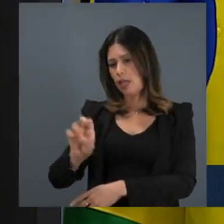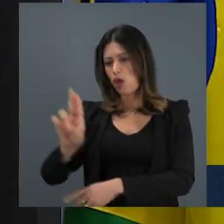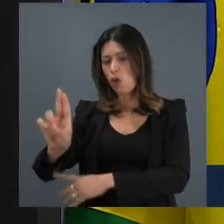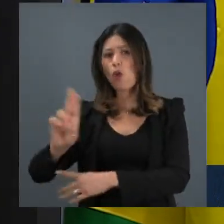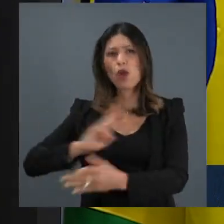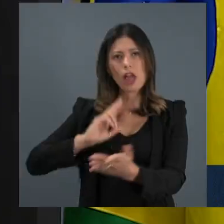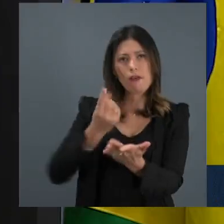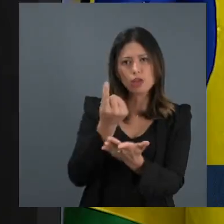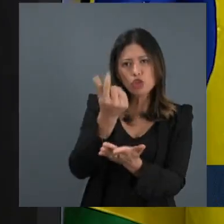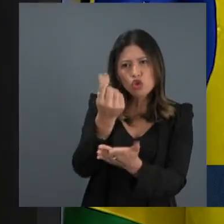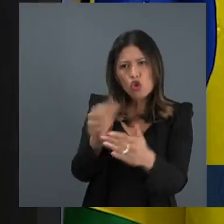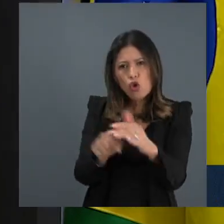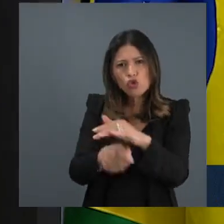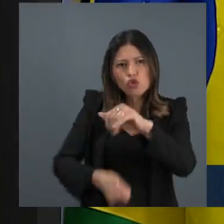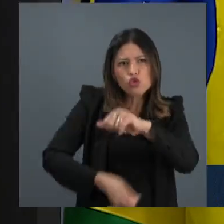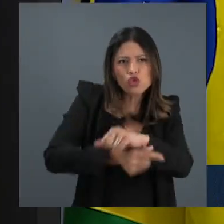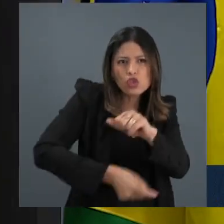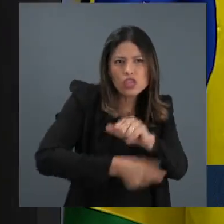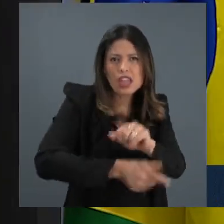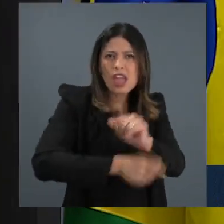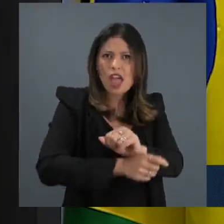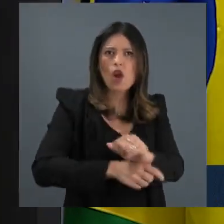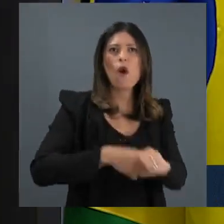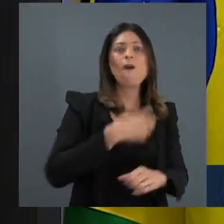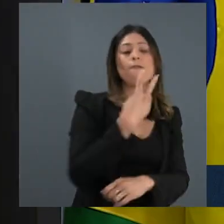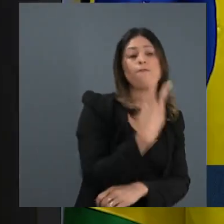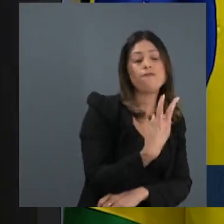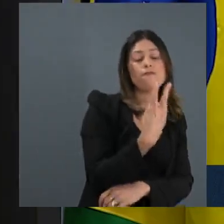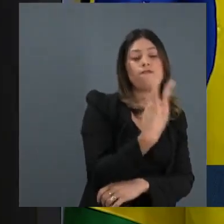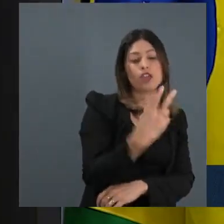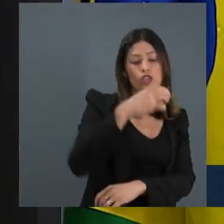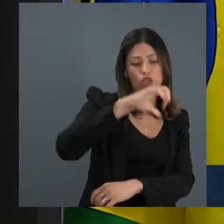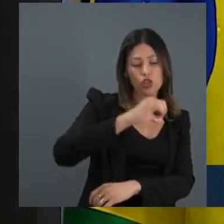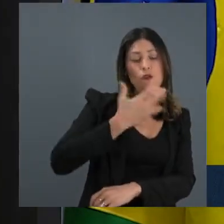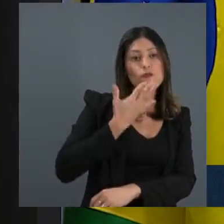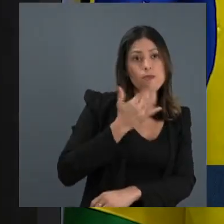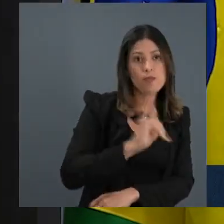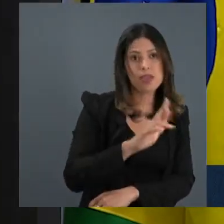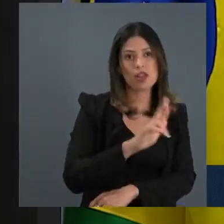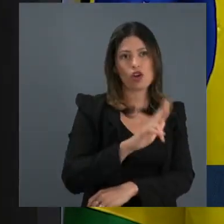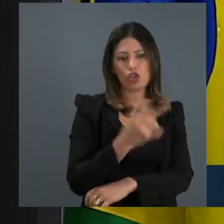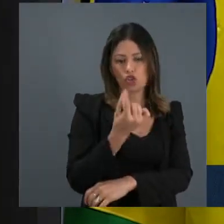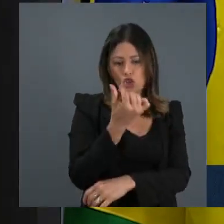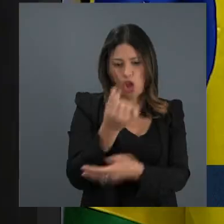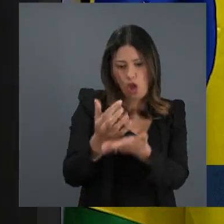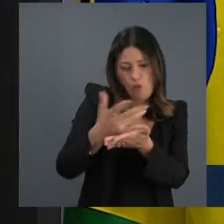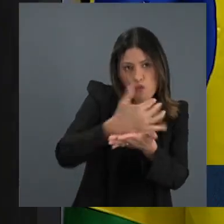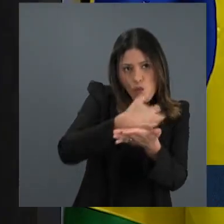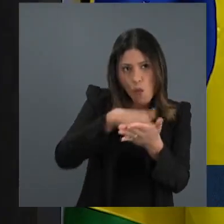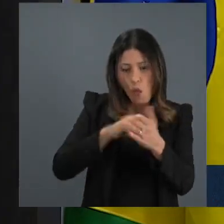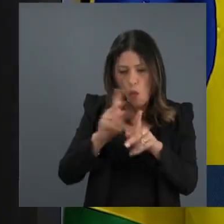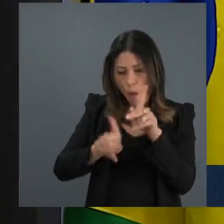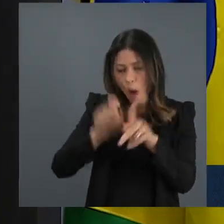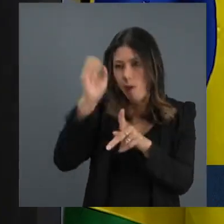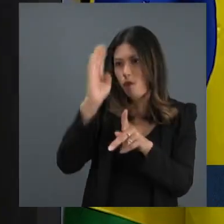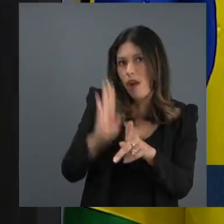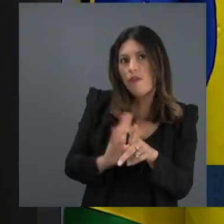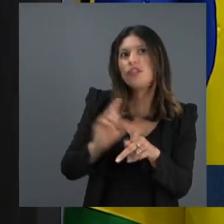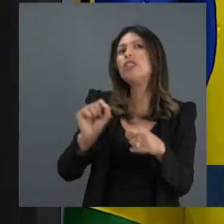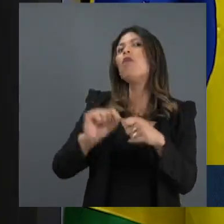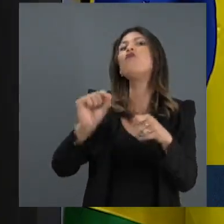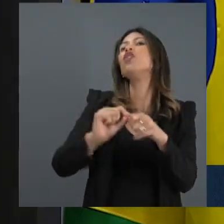B de bola aí de índio, bilhões de reais do seu dinheiro brasileiro, fez o mensalão